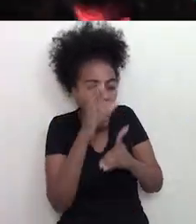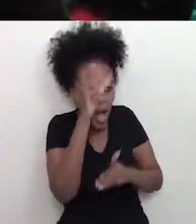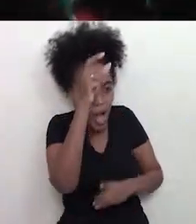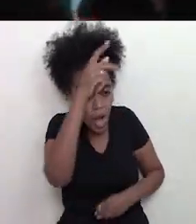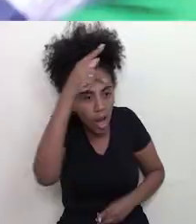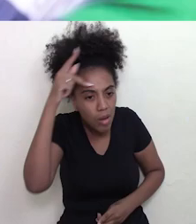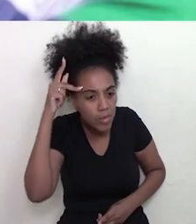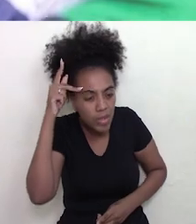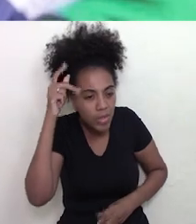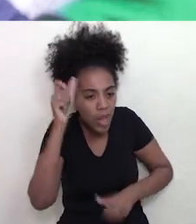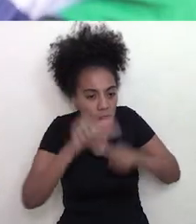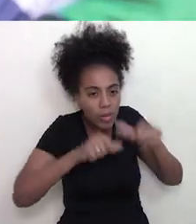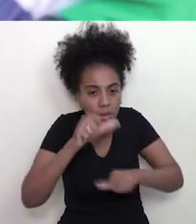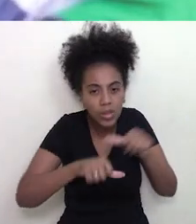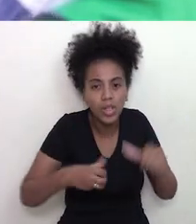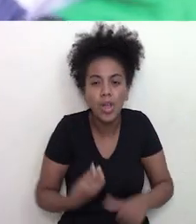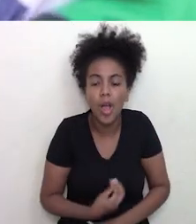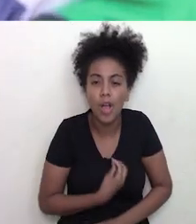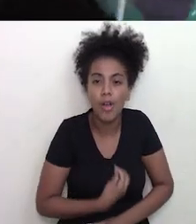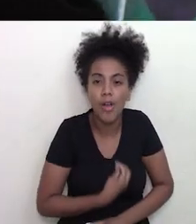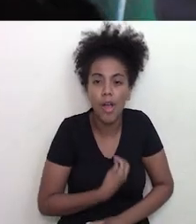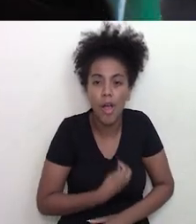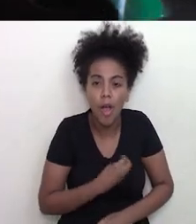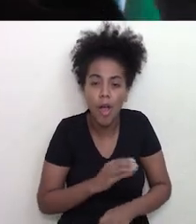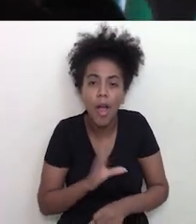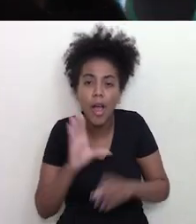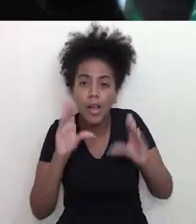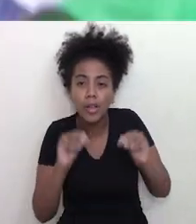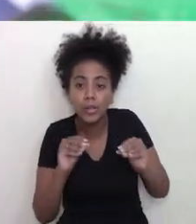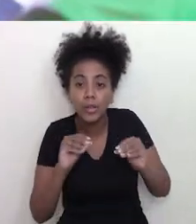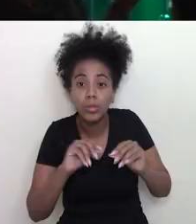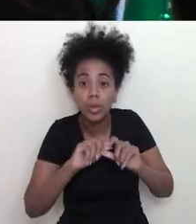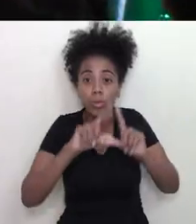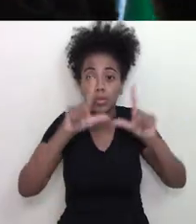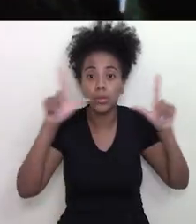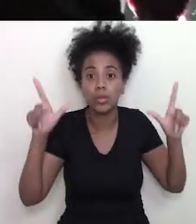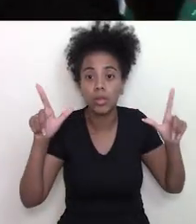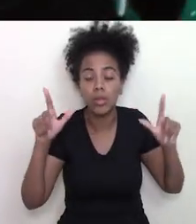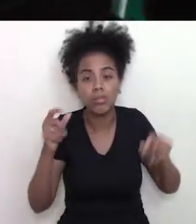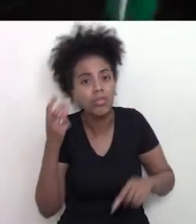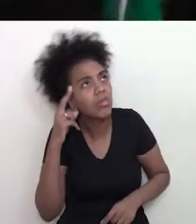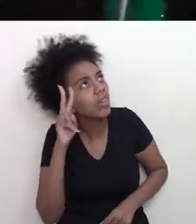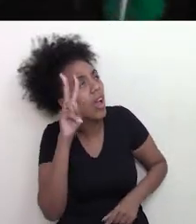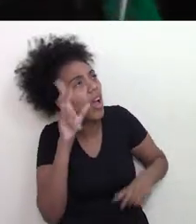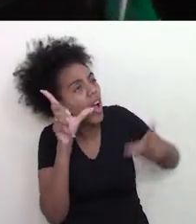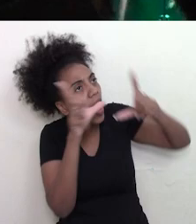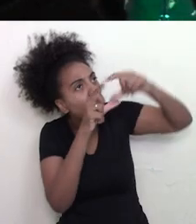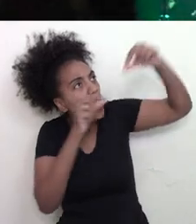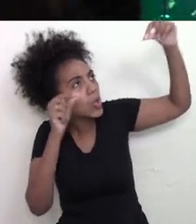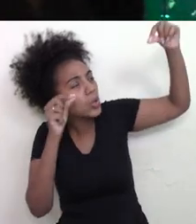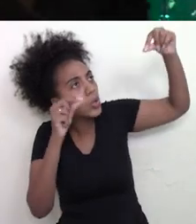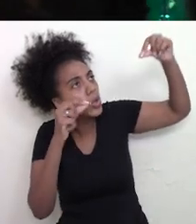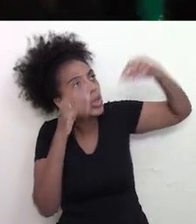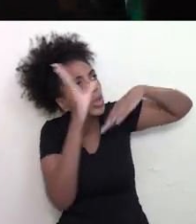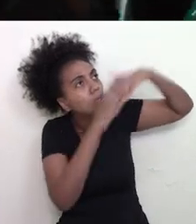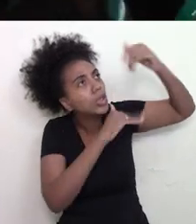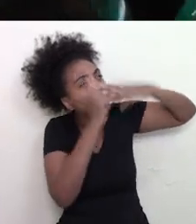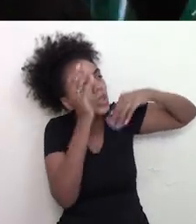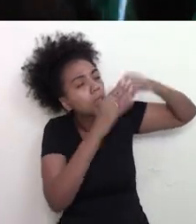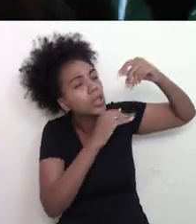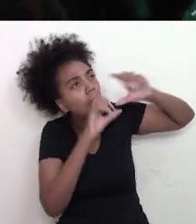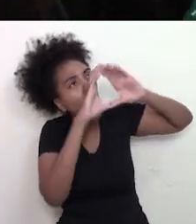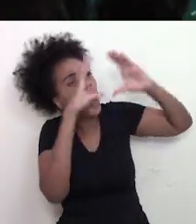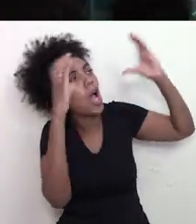sua vida inteira da noite pro dia. Tá vendo aquela lua que brilha lá no céu? Que você me pediu, vou buscar só pra te dar. Se bem no